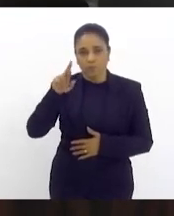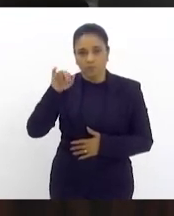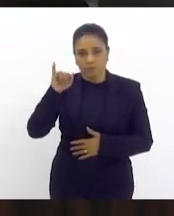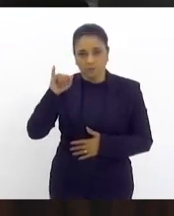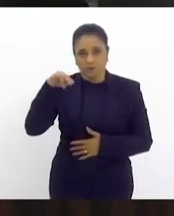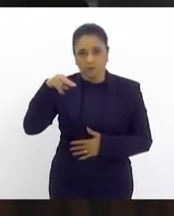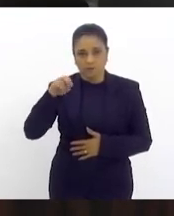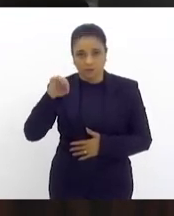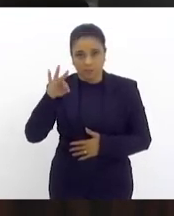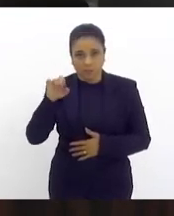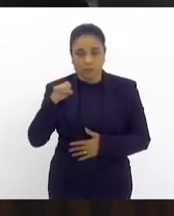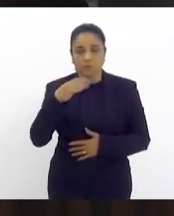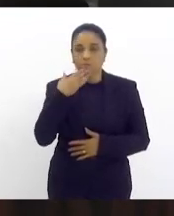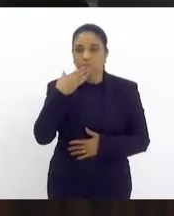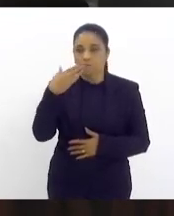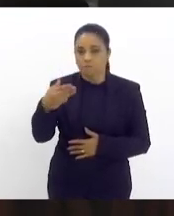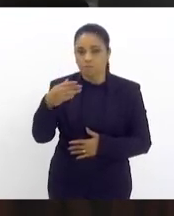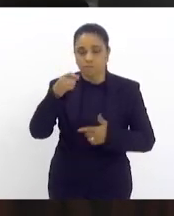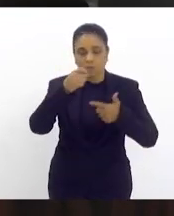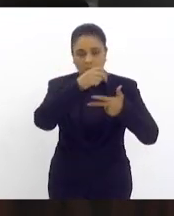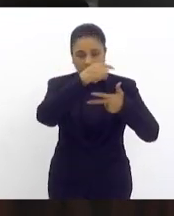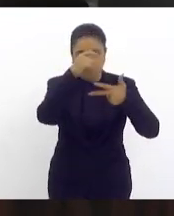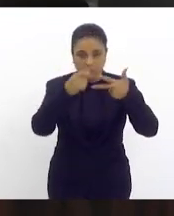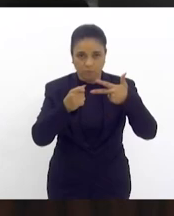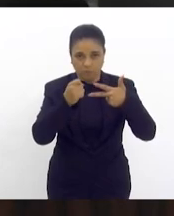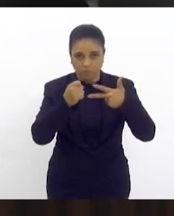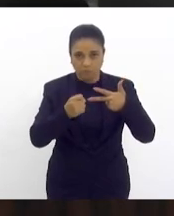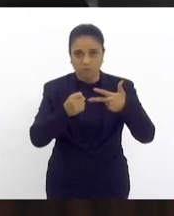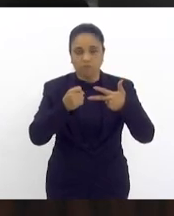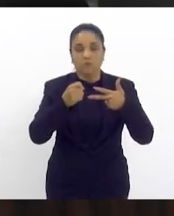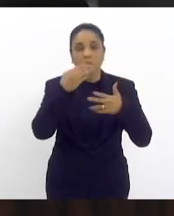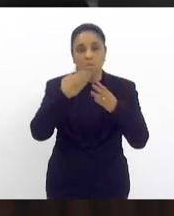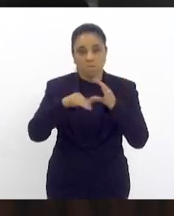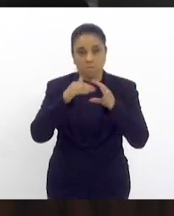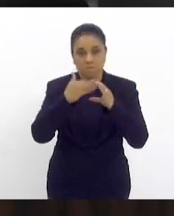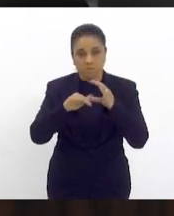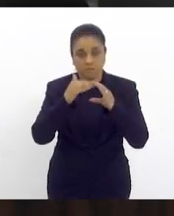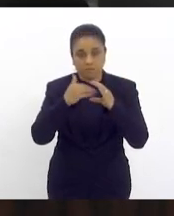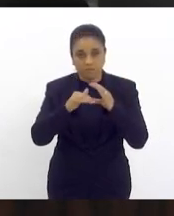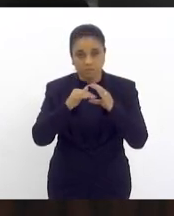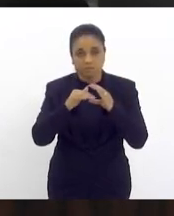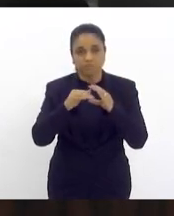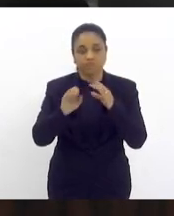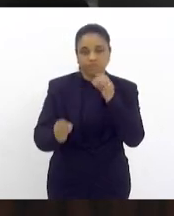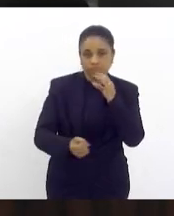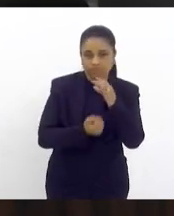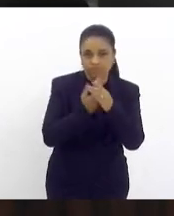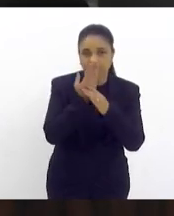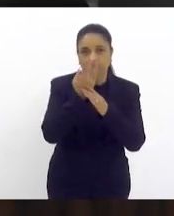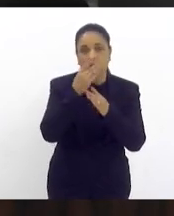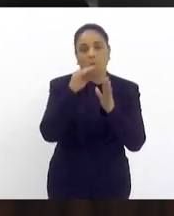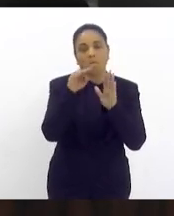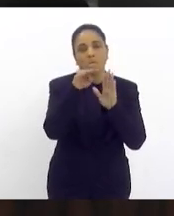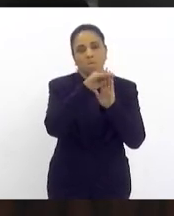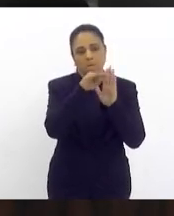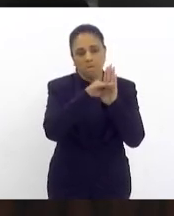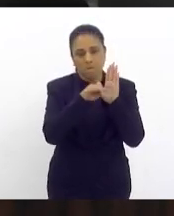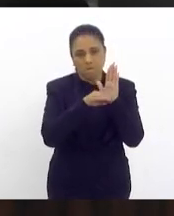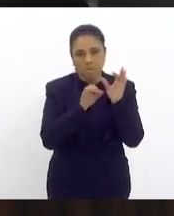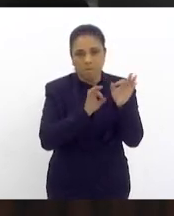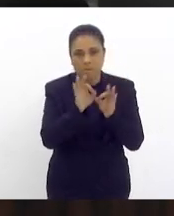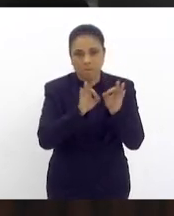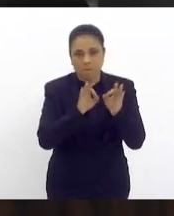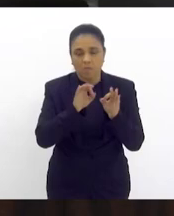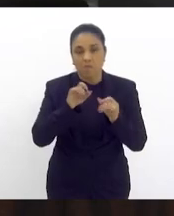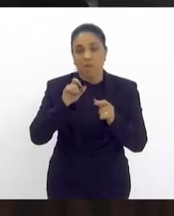solicita ao poder executivo e envio de mensagem dispondo sobre a criação do programa laudo azul